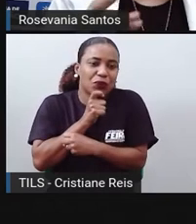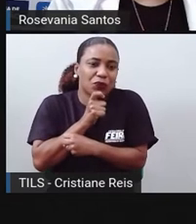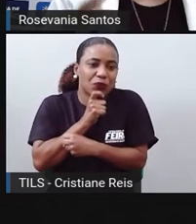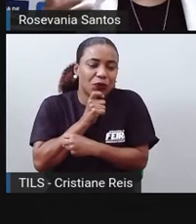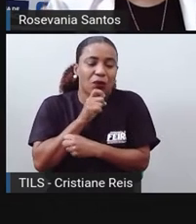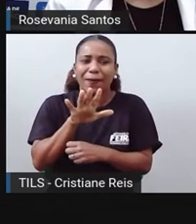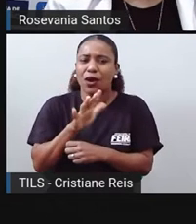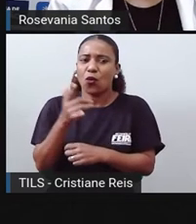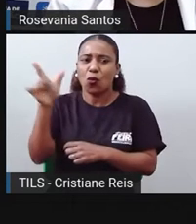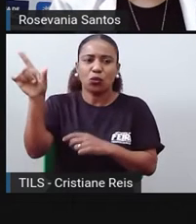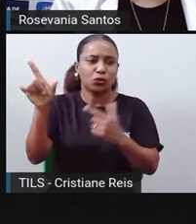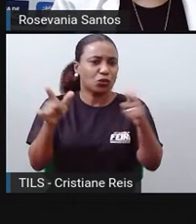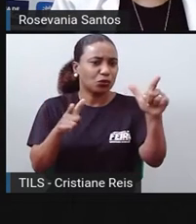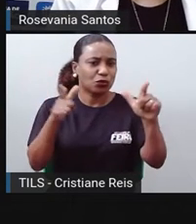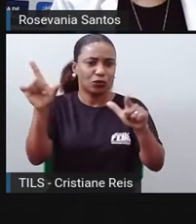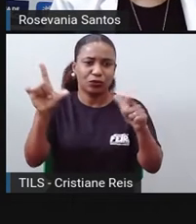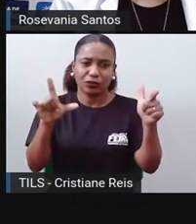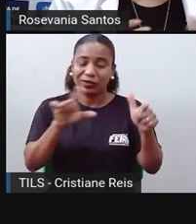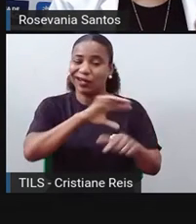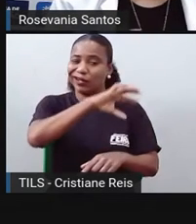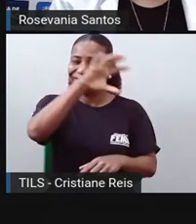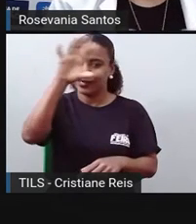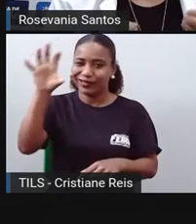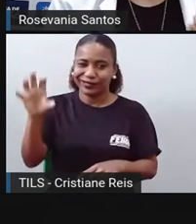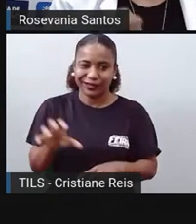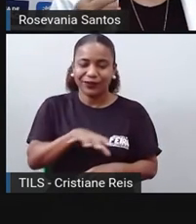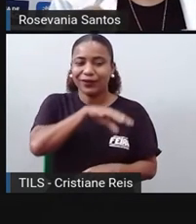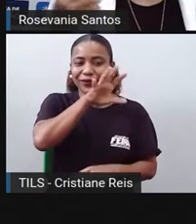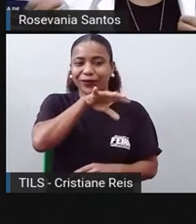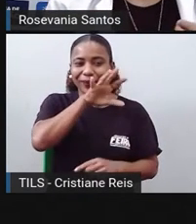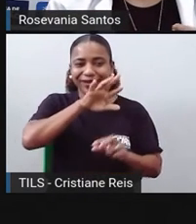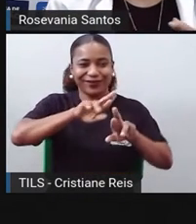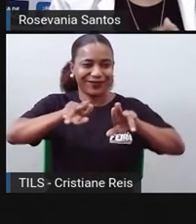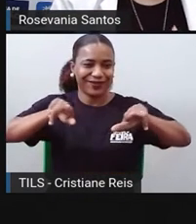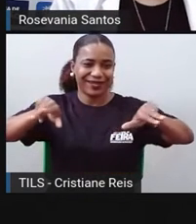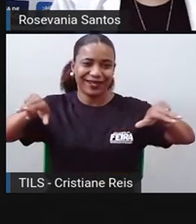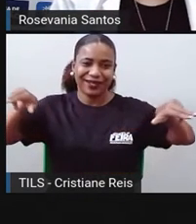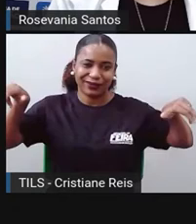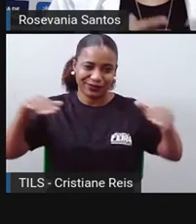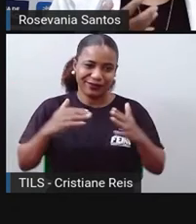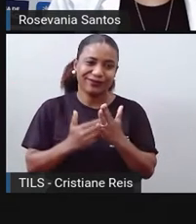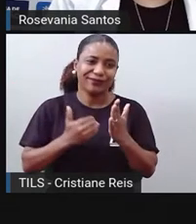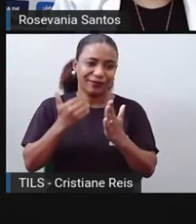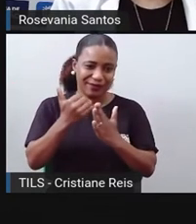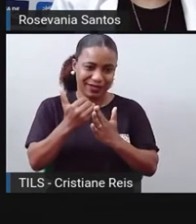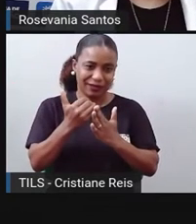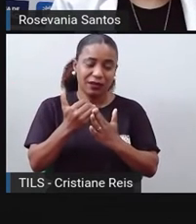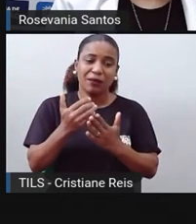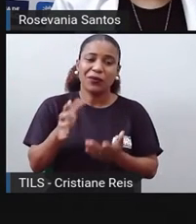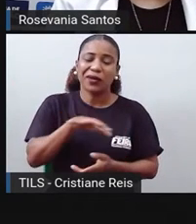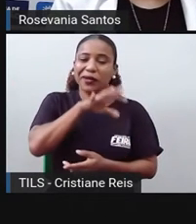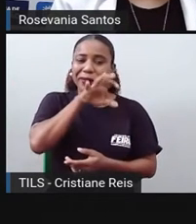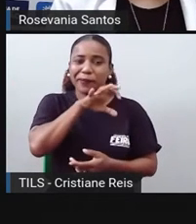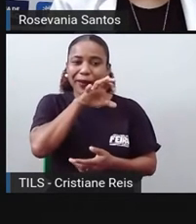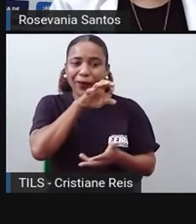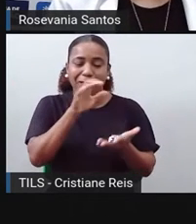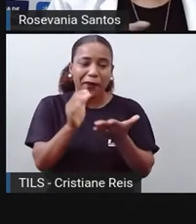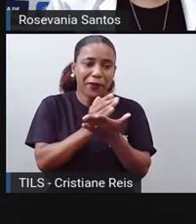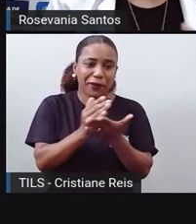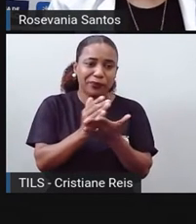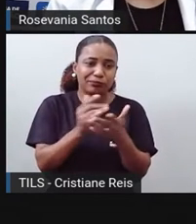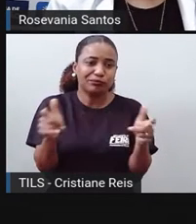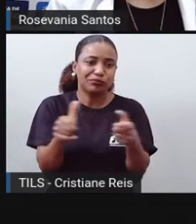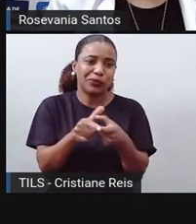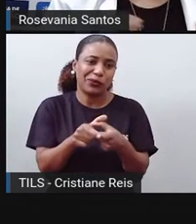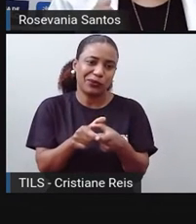não tem essa quantidade toda assim de animais, né? Então, poucos animais. Por quê? Porque poucos animais se adaptam a essas baixas temperaturas o ano todo. Então,